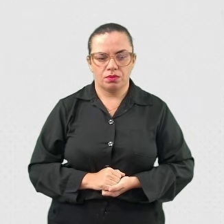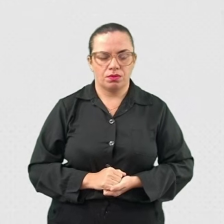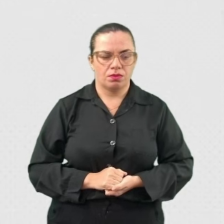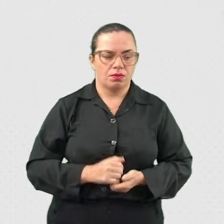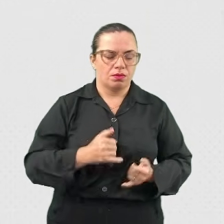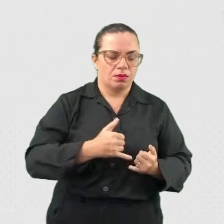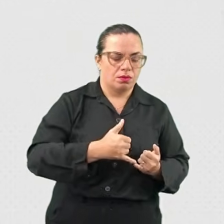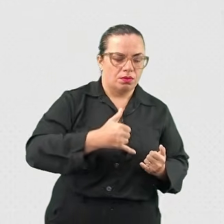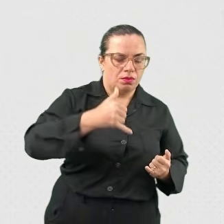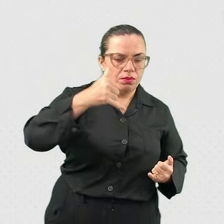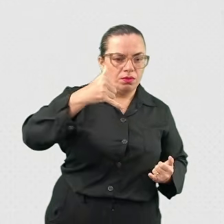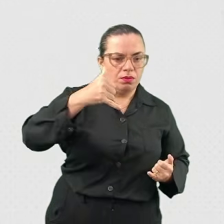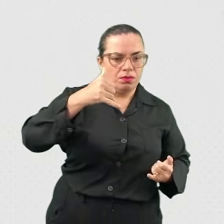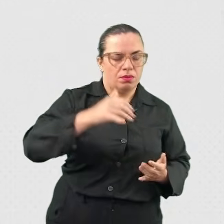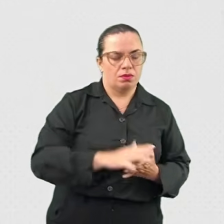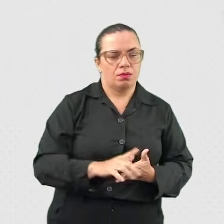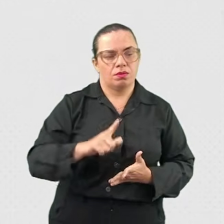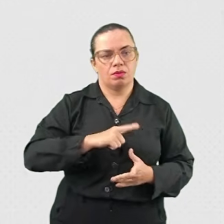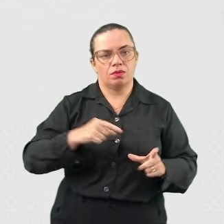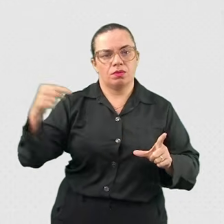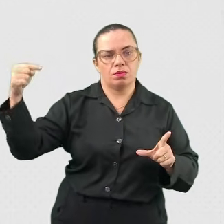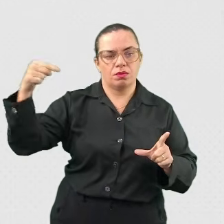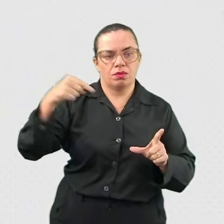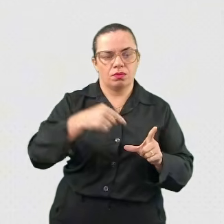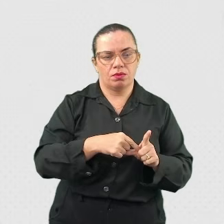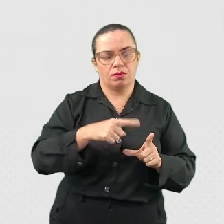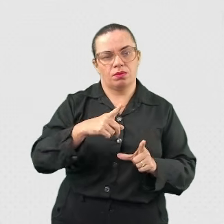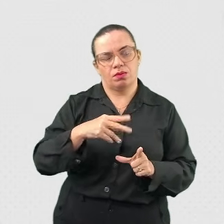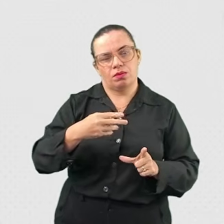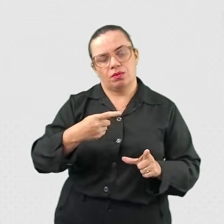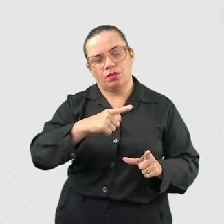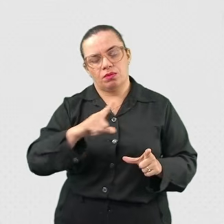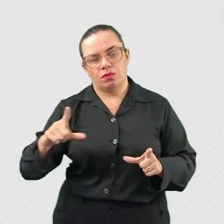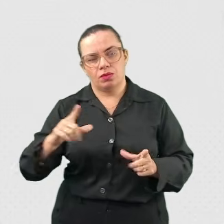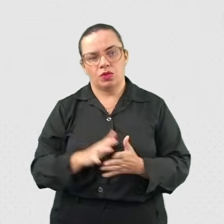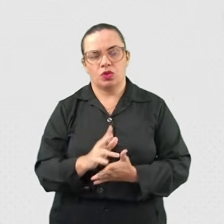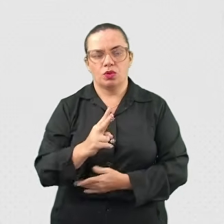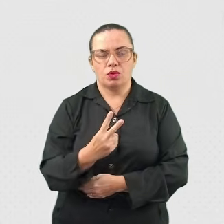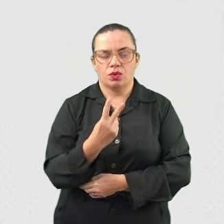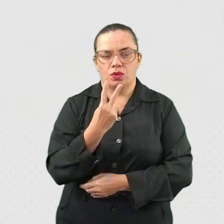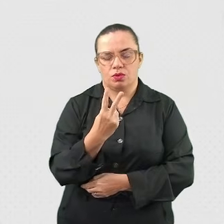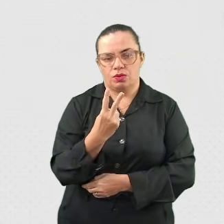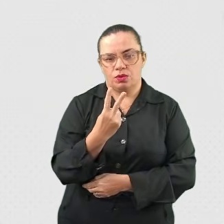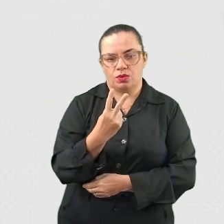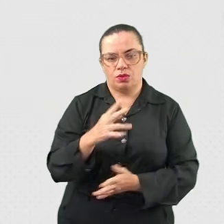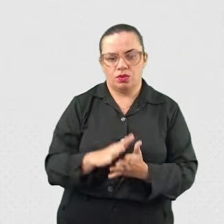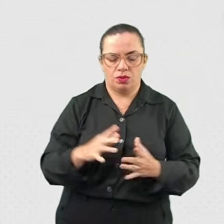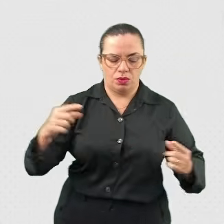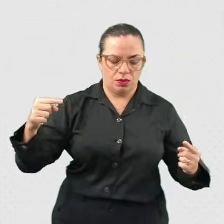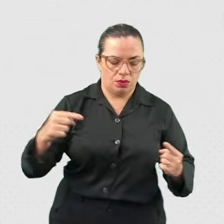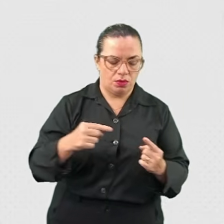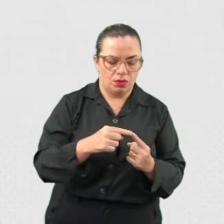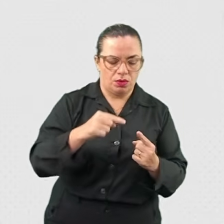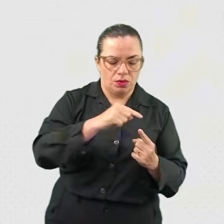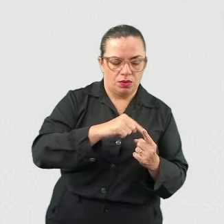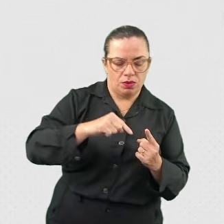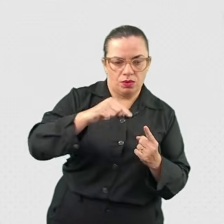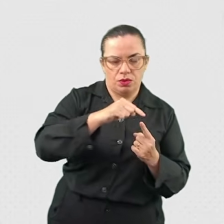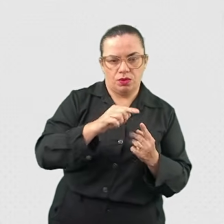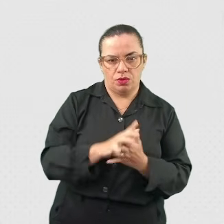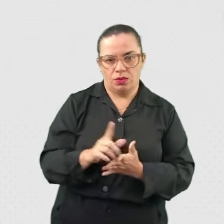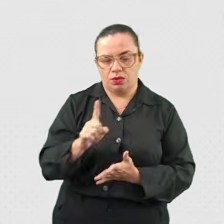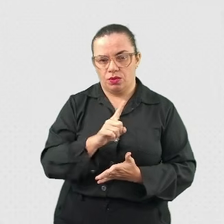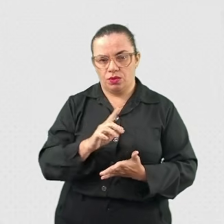você tem uma diagonal, certo? Então, diagonal, ele liga dois pontos que não são, dois vértices que não